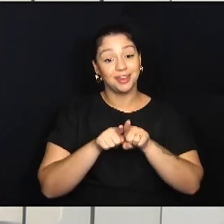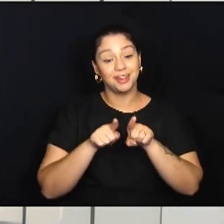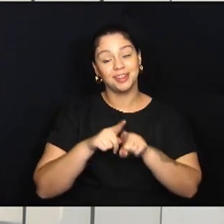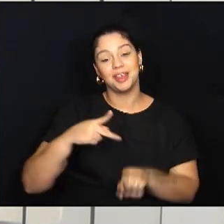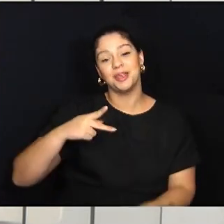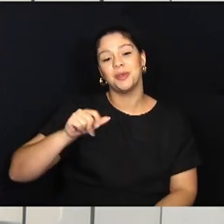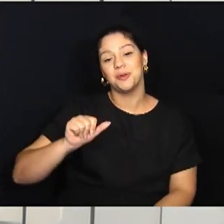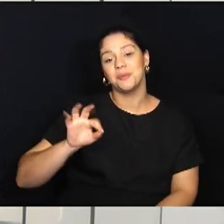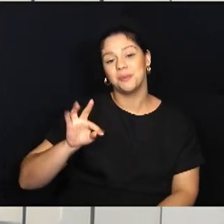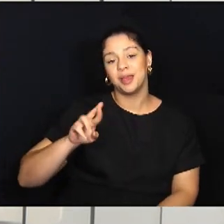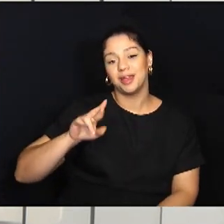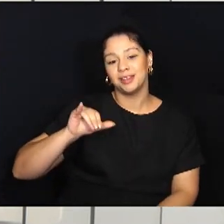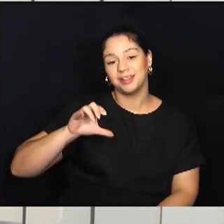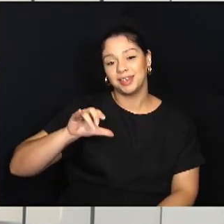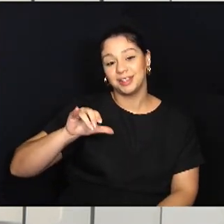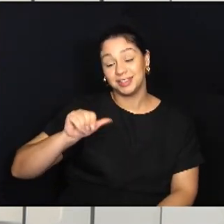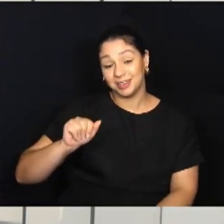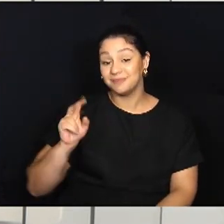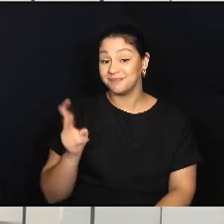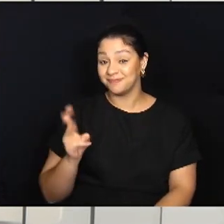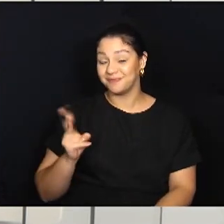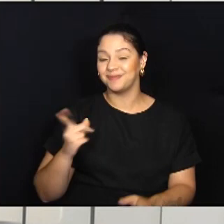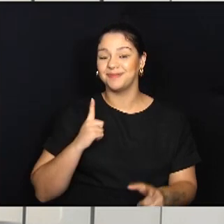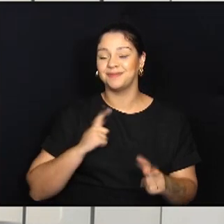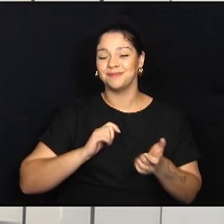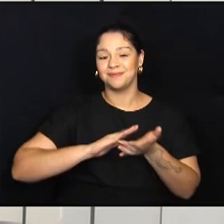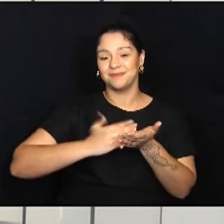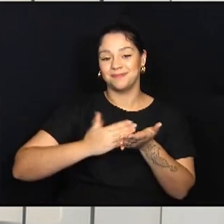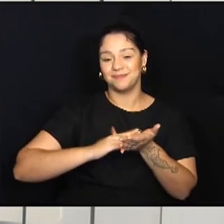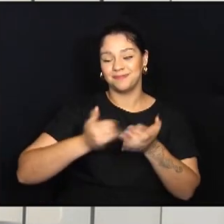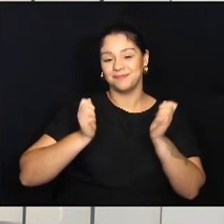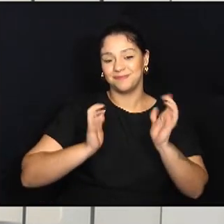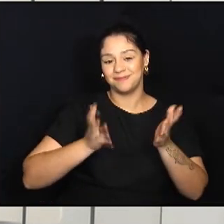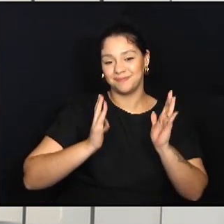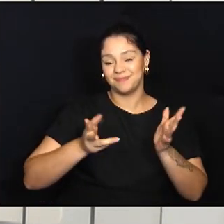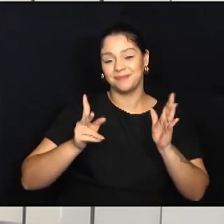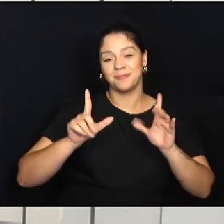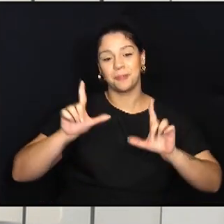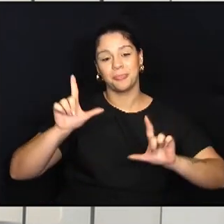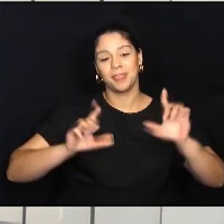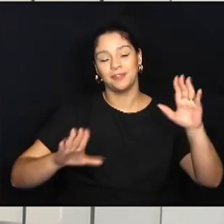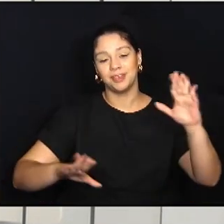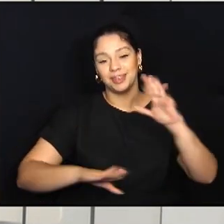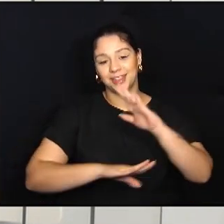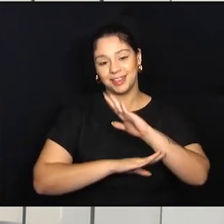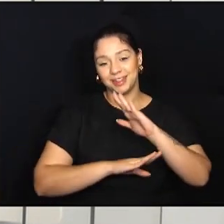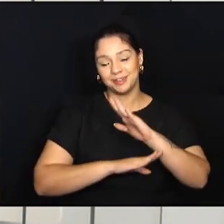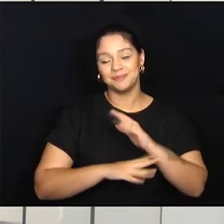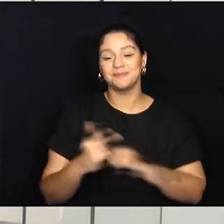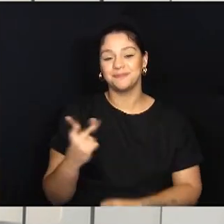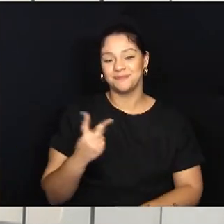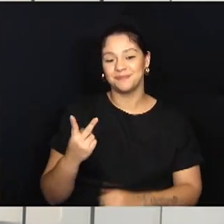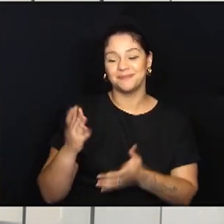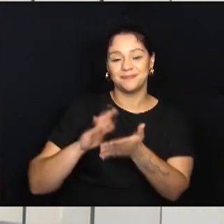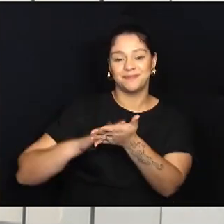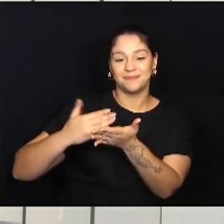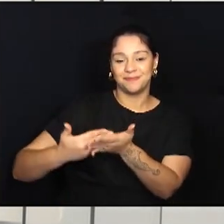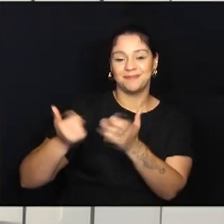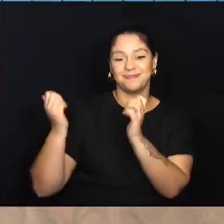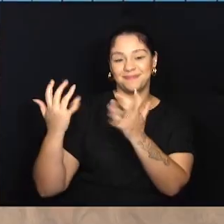também sempre participa aqui da nossa programação da TV Câmara Campinas, a Abilene Amorim e a nossa